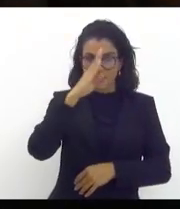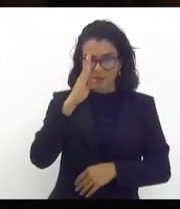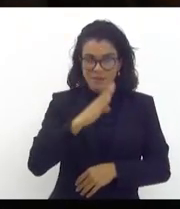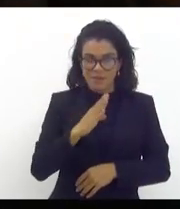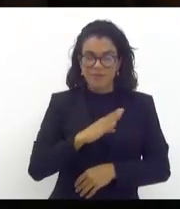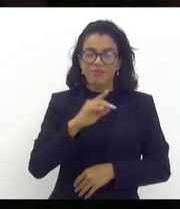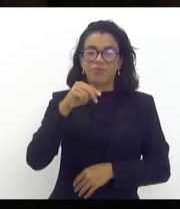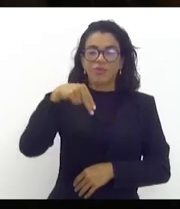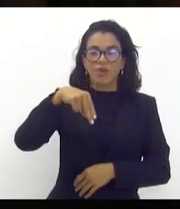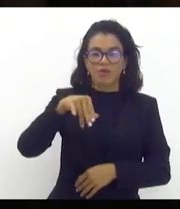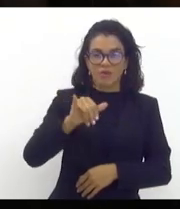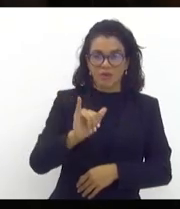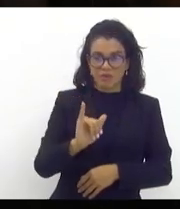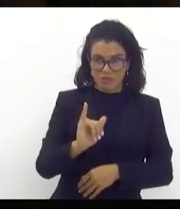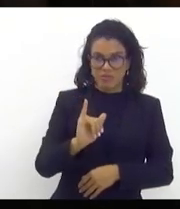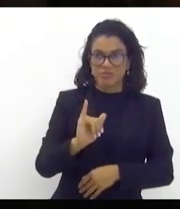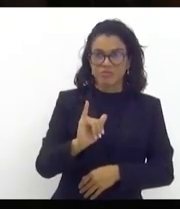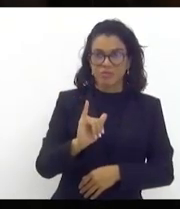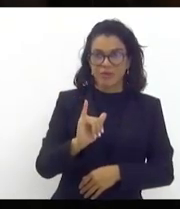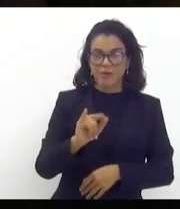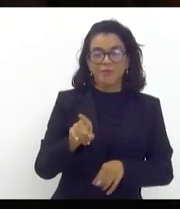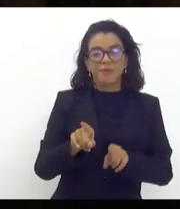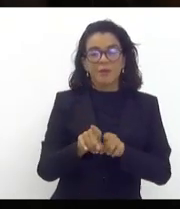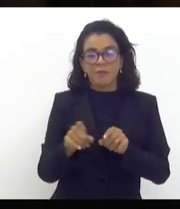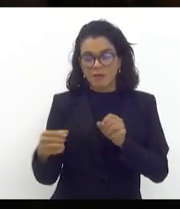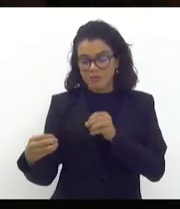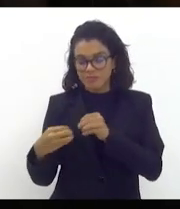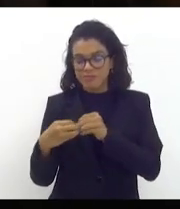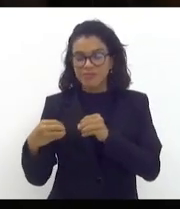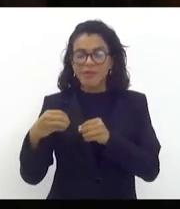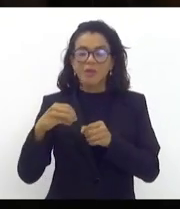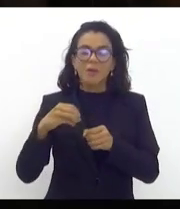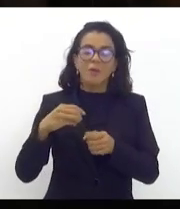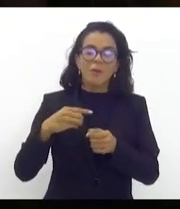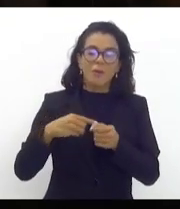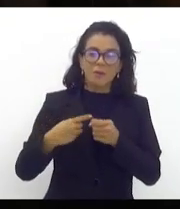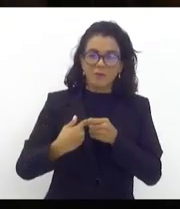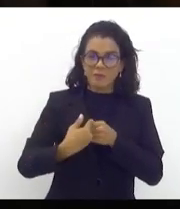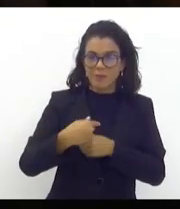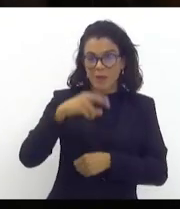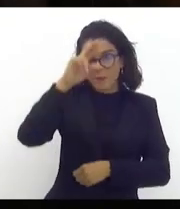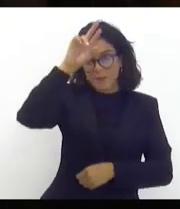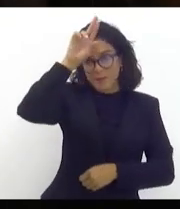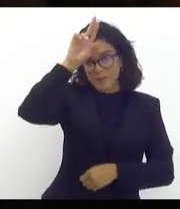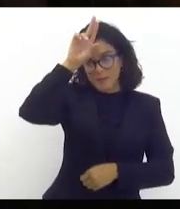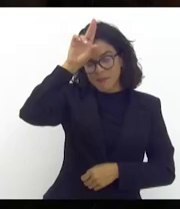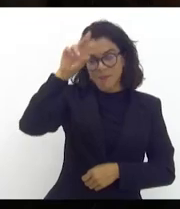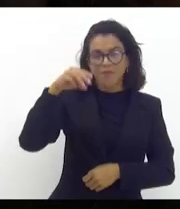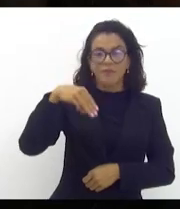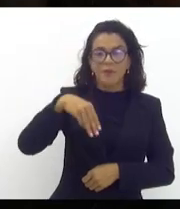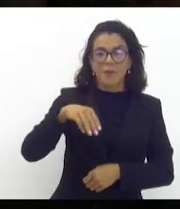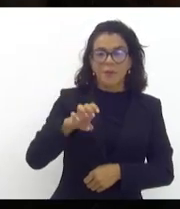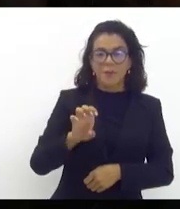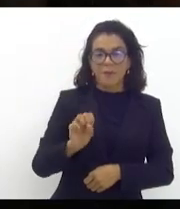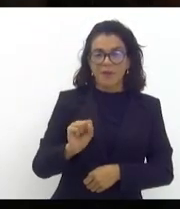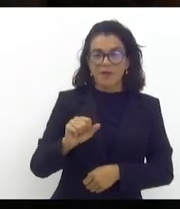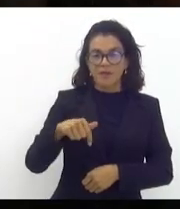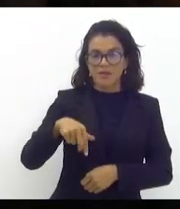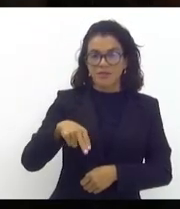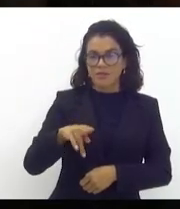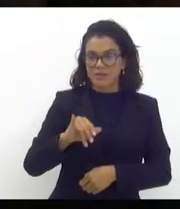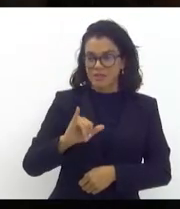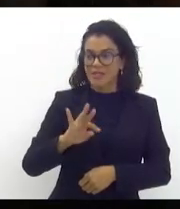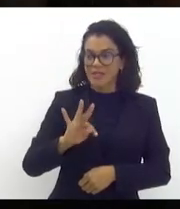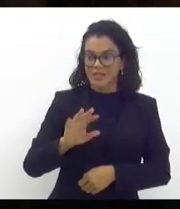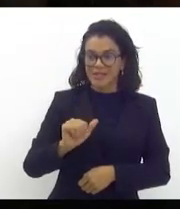A OAB de Nova Iguaçu pega também o município de Mesquita, porque Mesquita se emancipou de Nova Iguaçu.